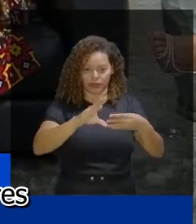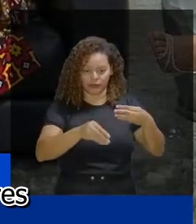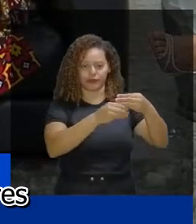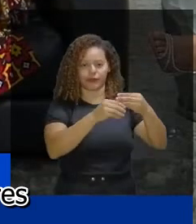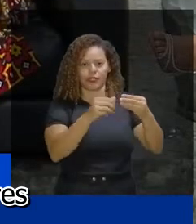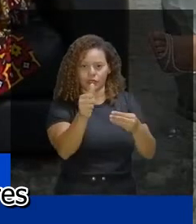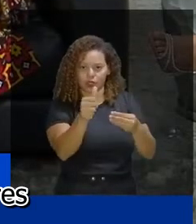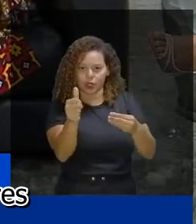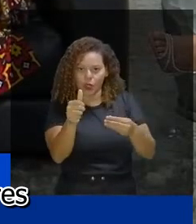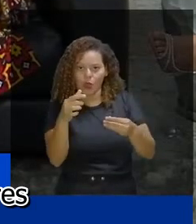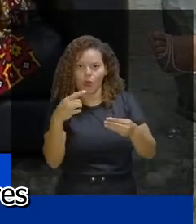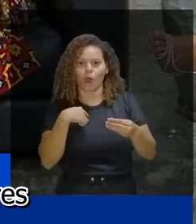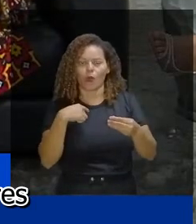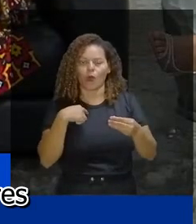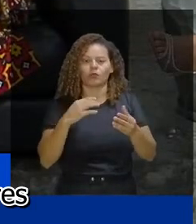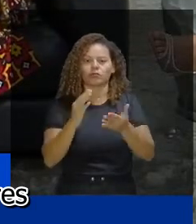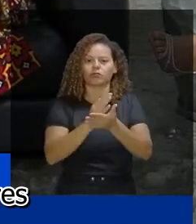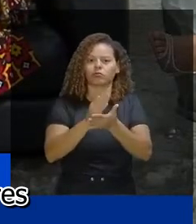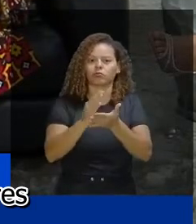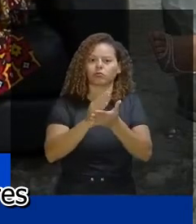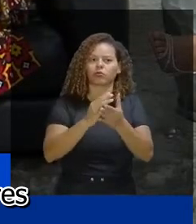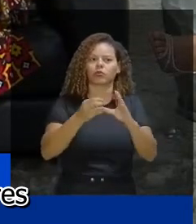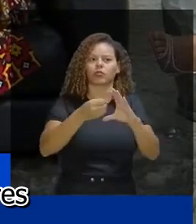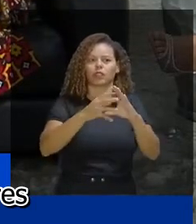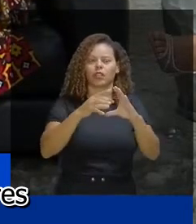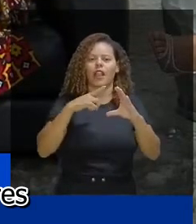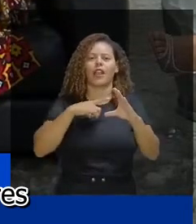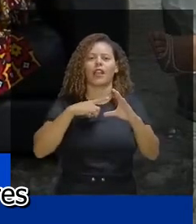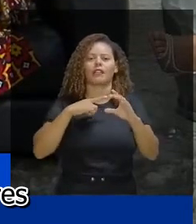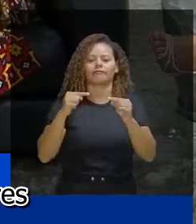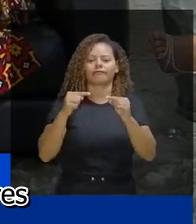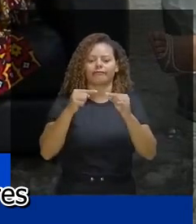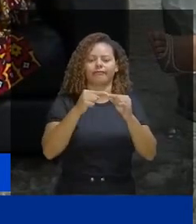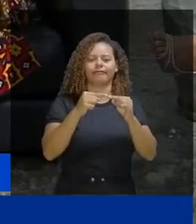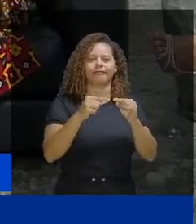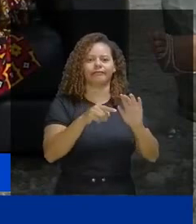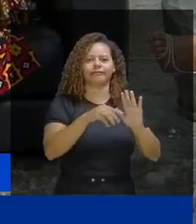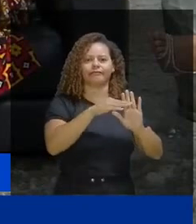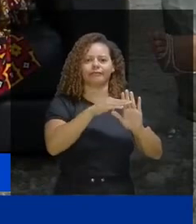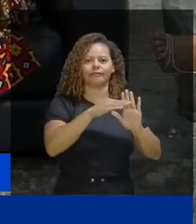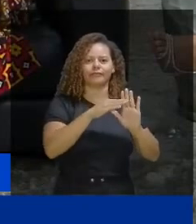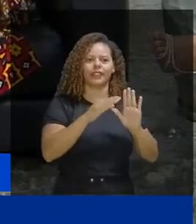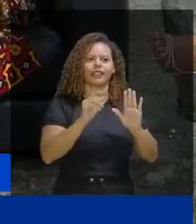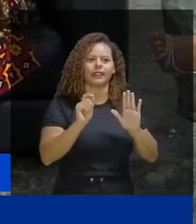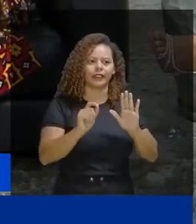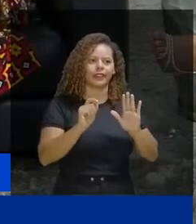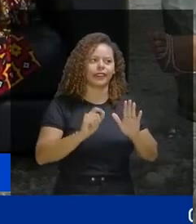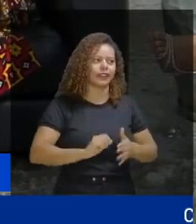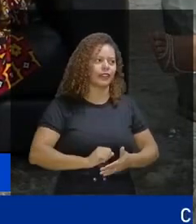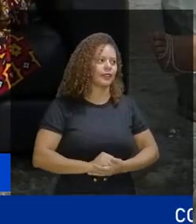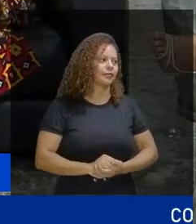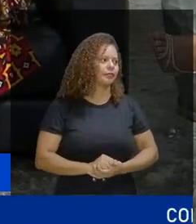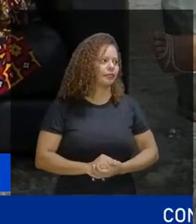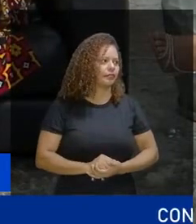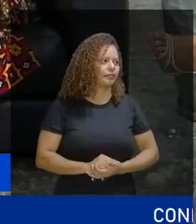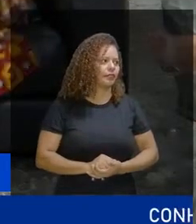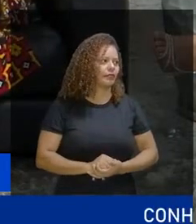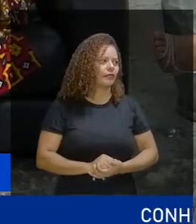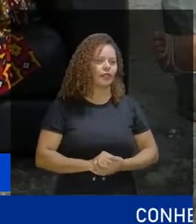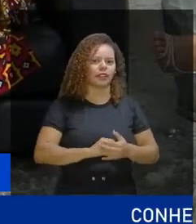nossos parlamentares federais e senadores estabeleceram que para